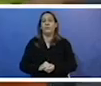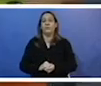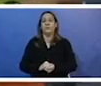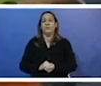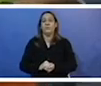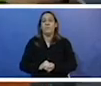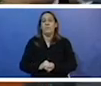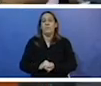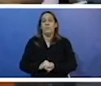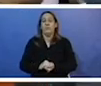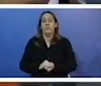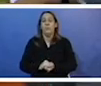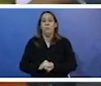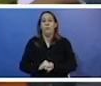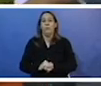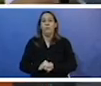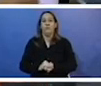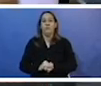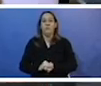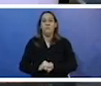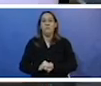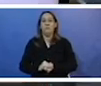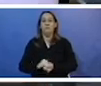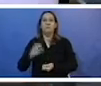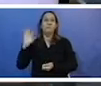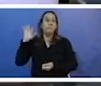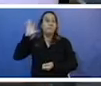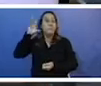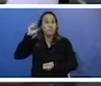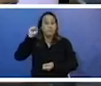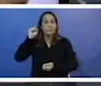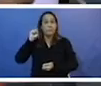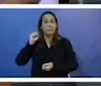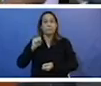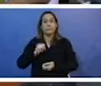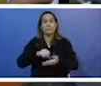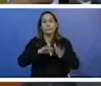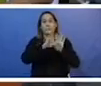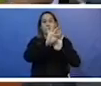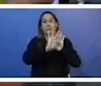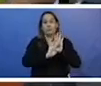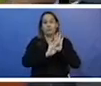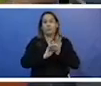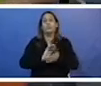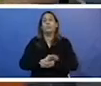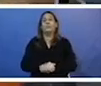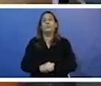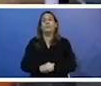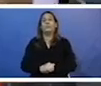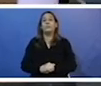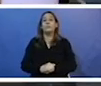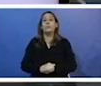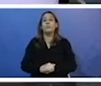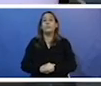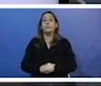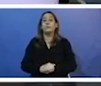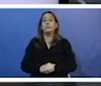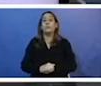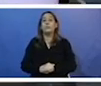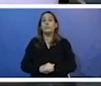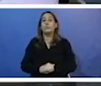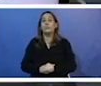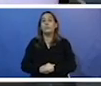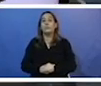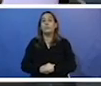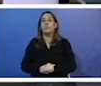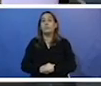acontece? Ouça com atenção esse texto aqui que eu vou ler com vocês e vai lendo aí, ó. Combinado? Eu vou